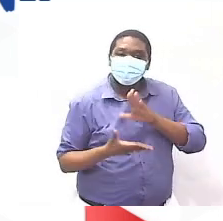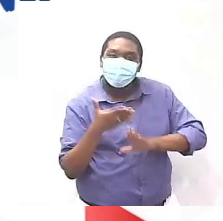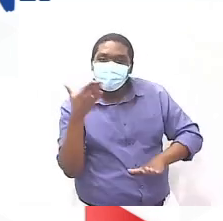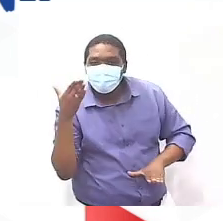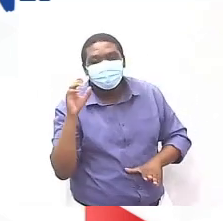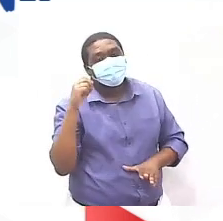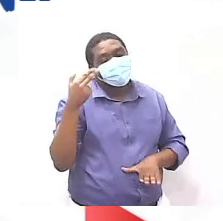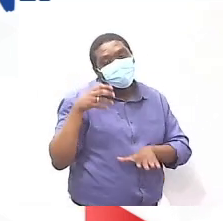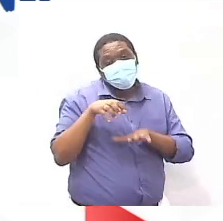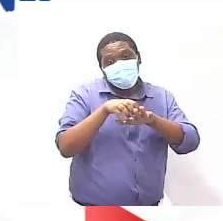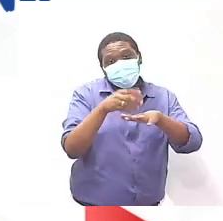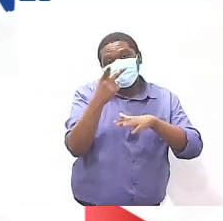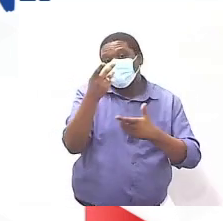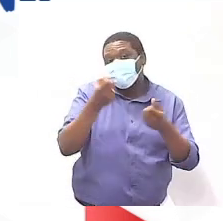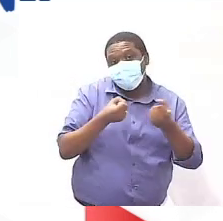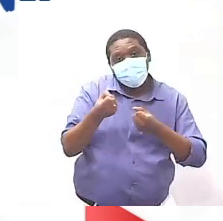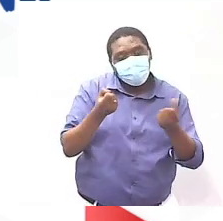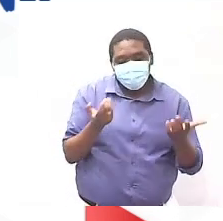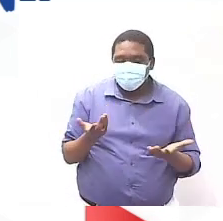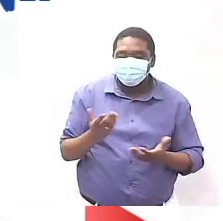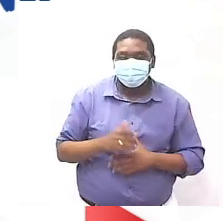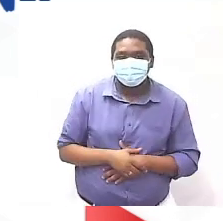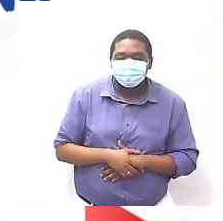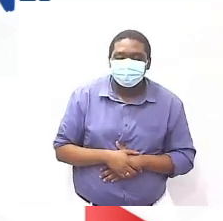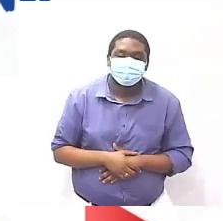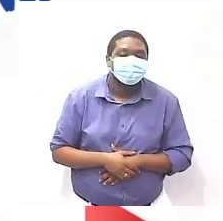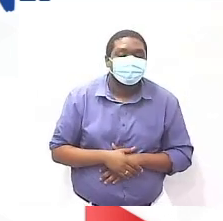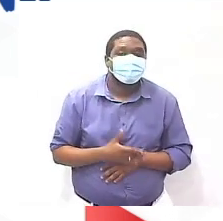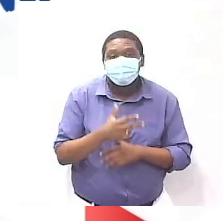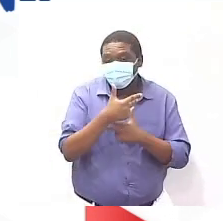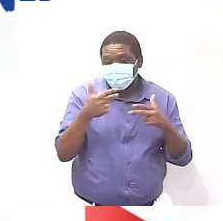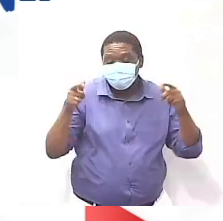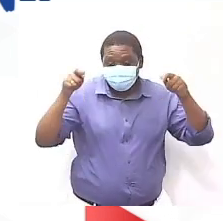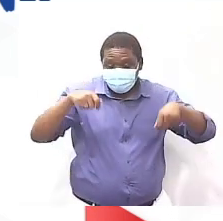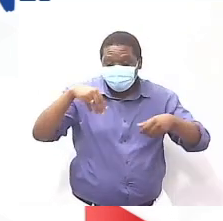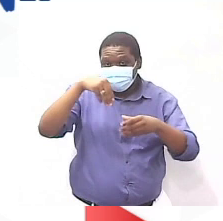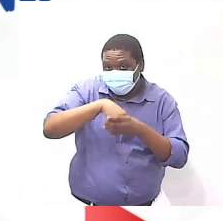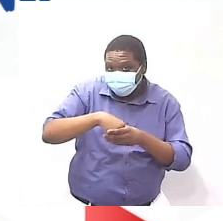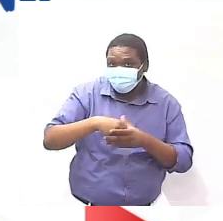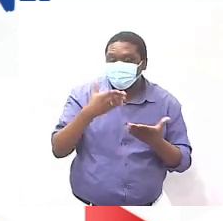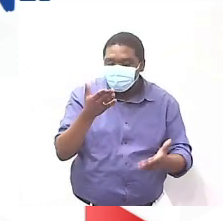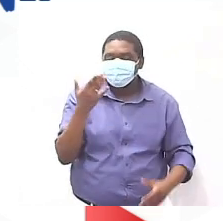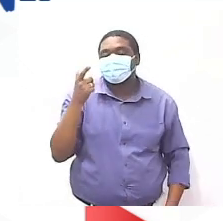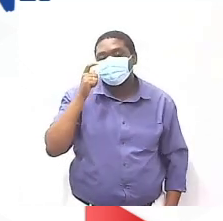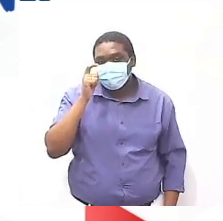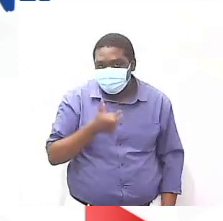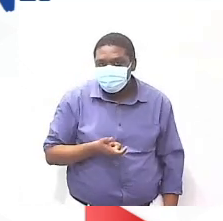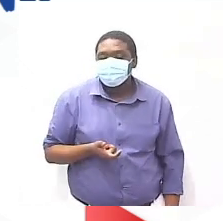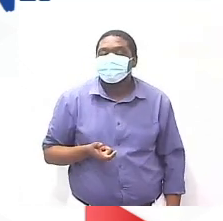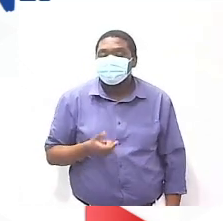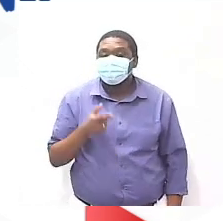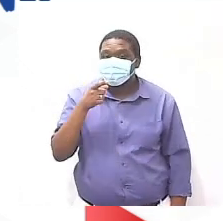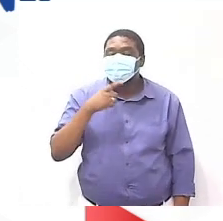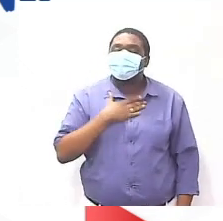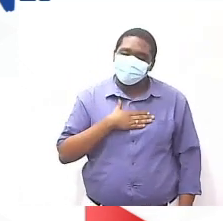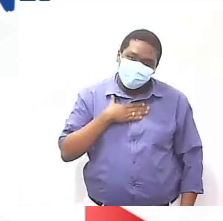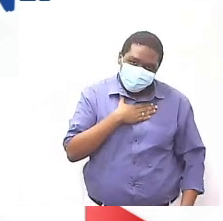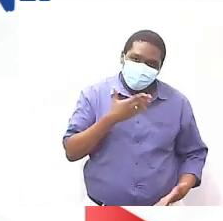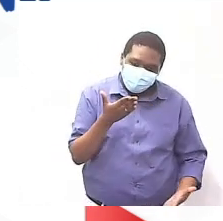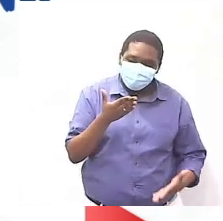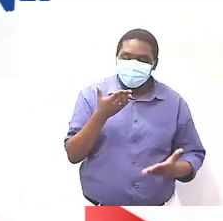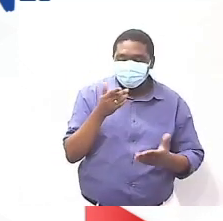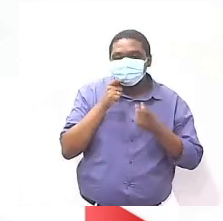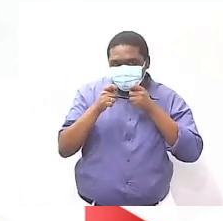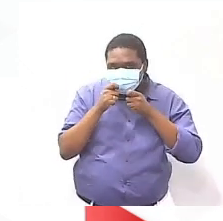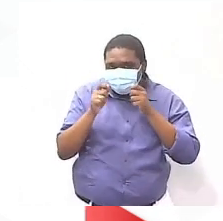ou transportar no teu carro, né? É aquilo que cabe na tua mala. Isso é muito interessante e você vai gostar dessa reportagem